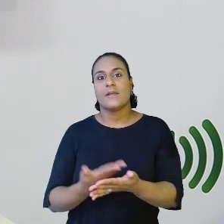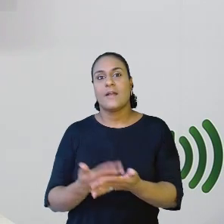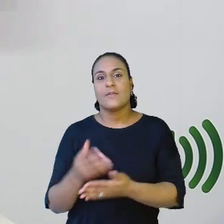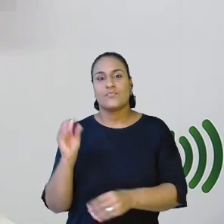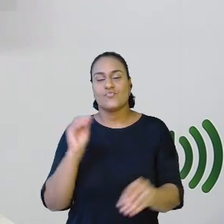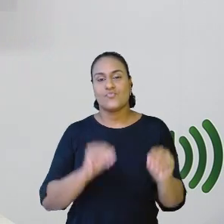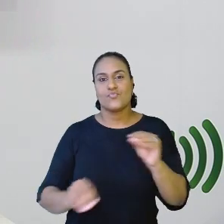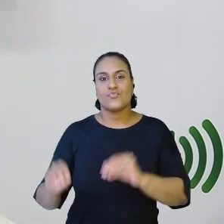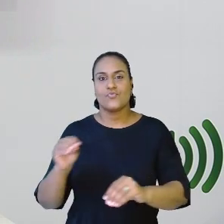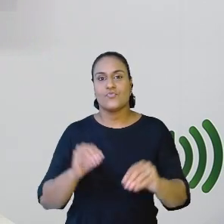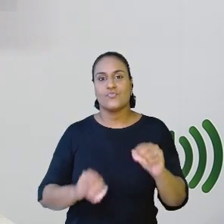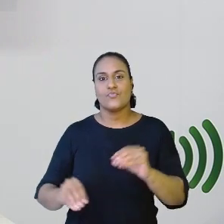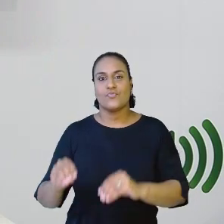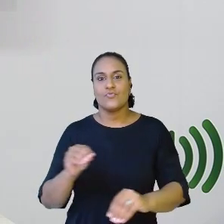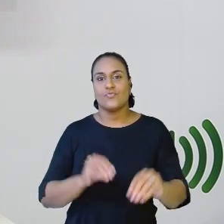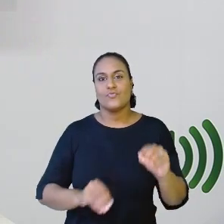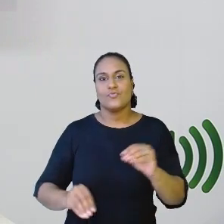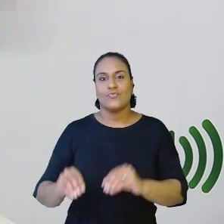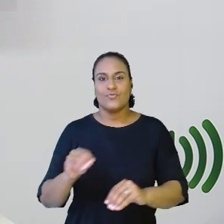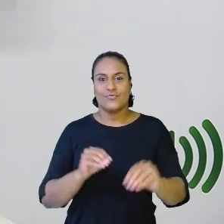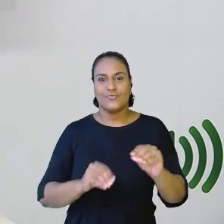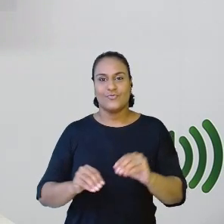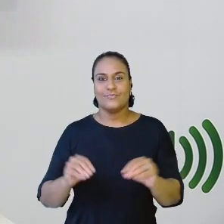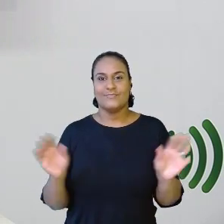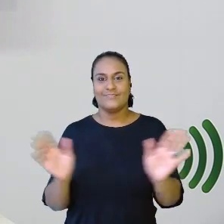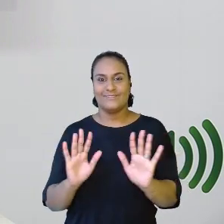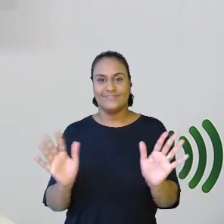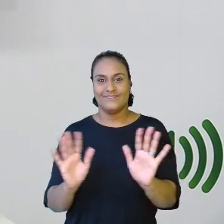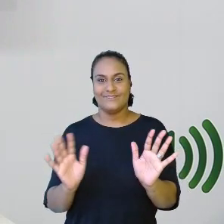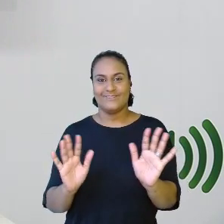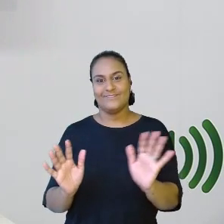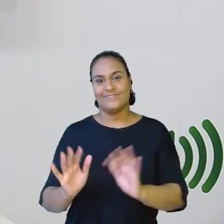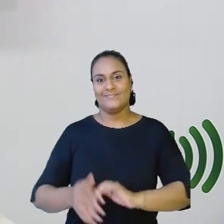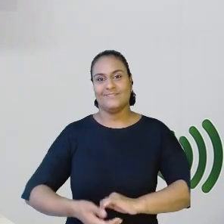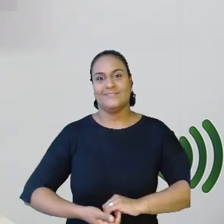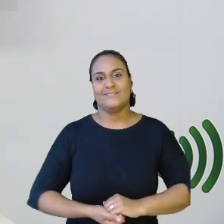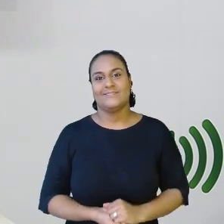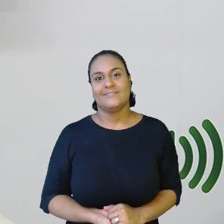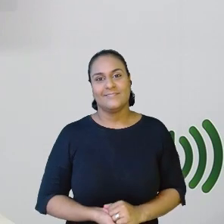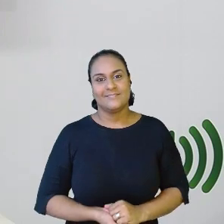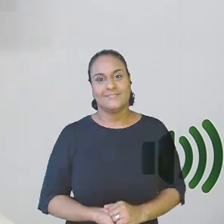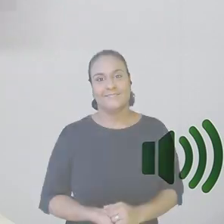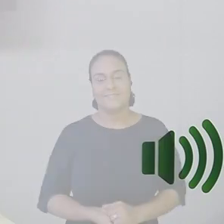aula. Um cheiro grande no coração de vocês. Tchau, tchau.